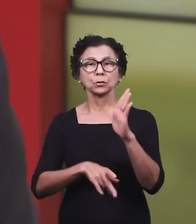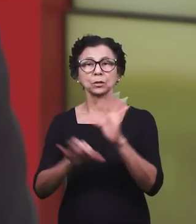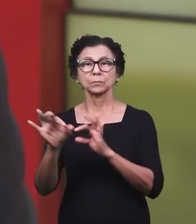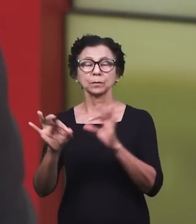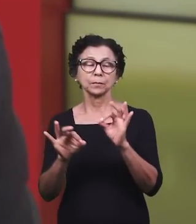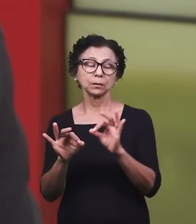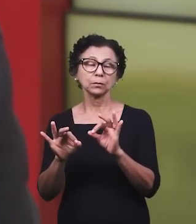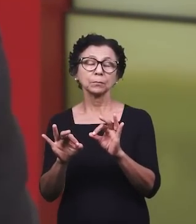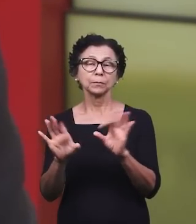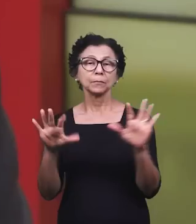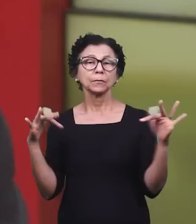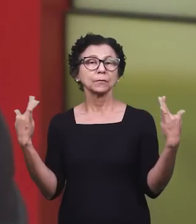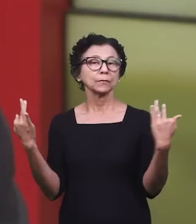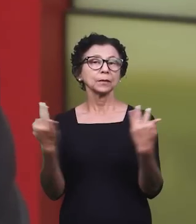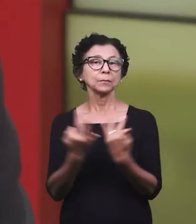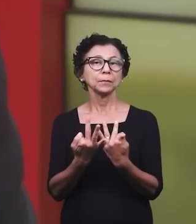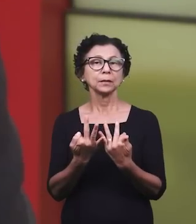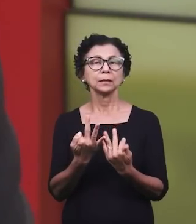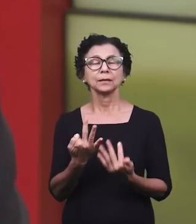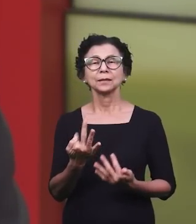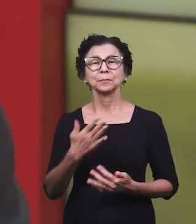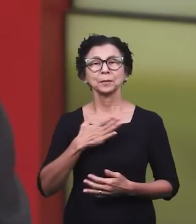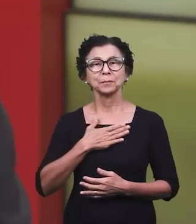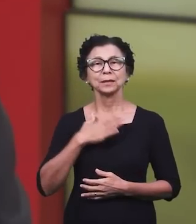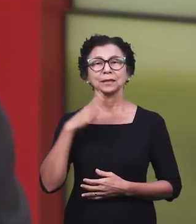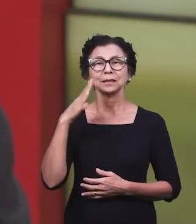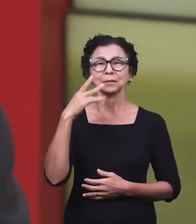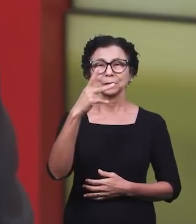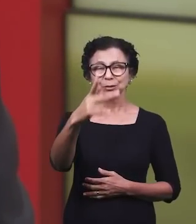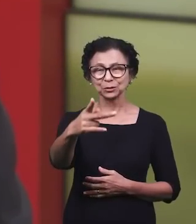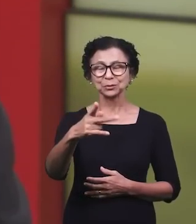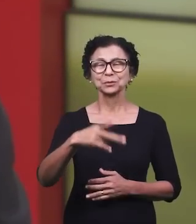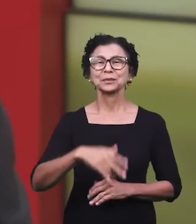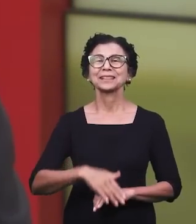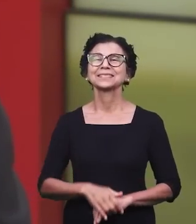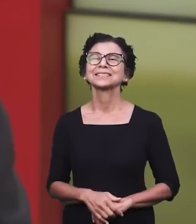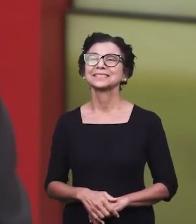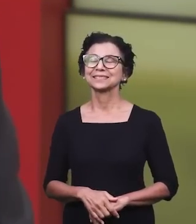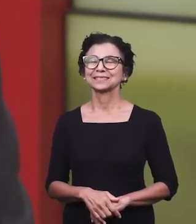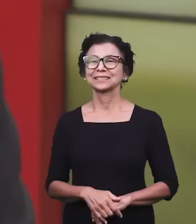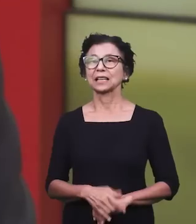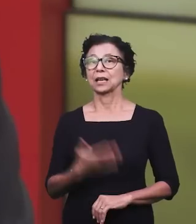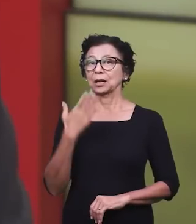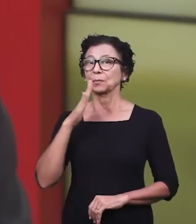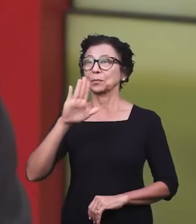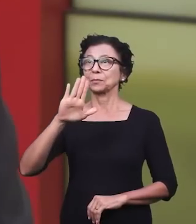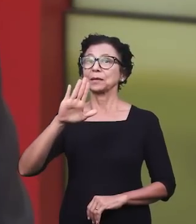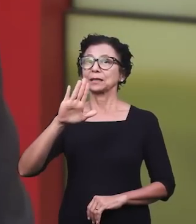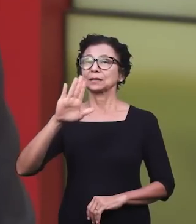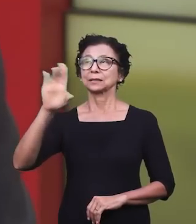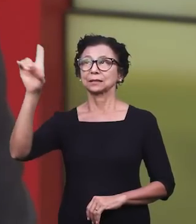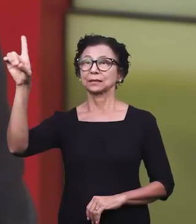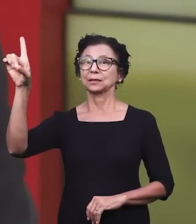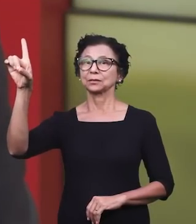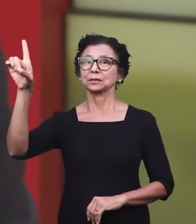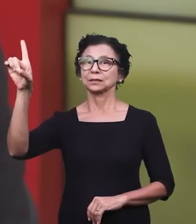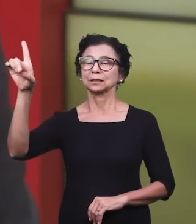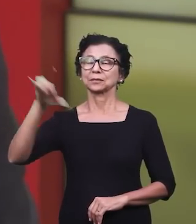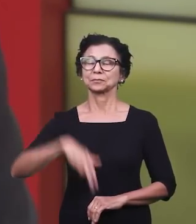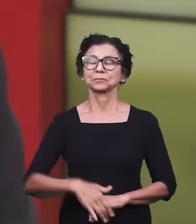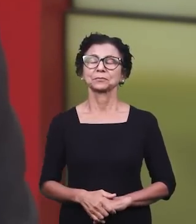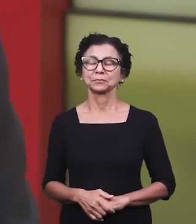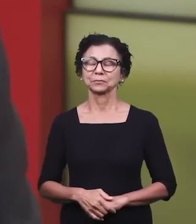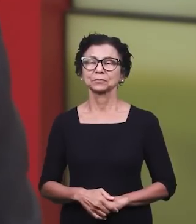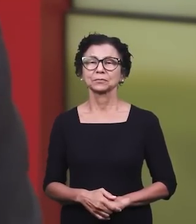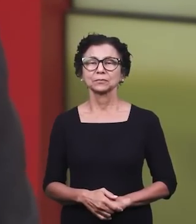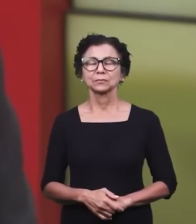estamos aqui hoje, para você que nos assiste, para a sua casa. Então já começa aí a promessa, né? No chamado de Abraão, o Senhor mostra que tinha um